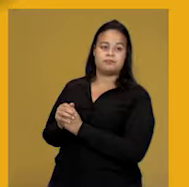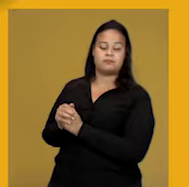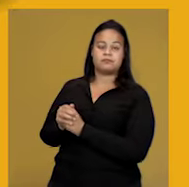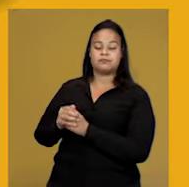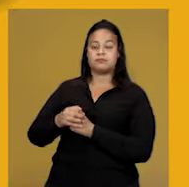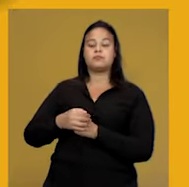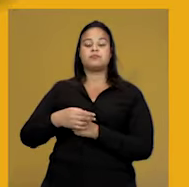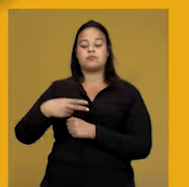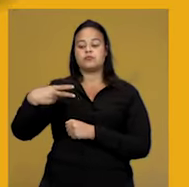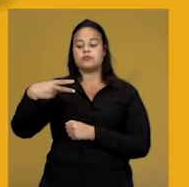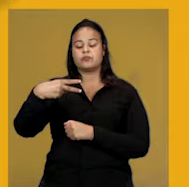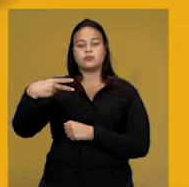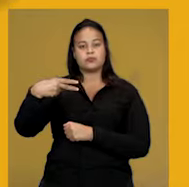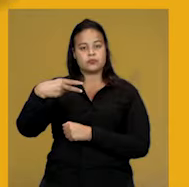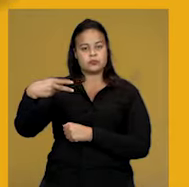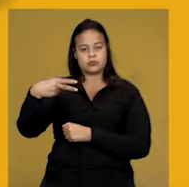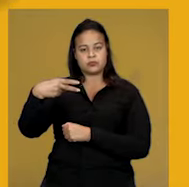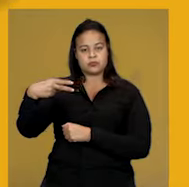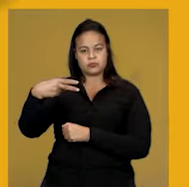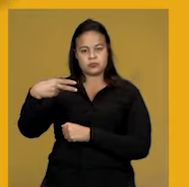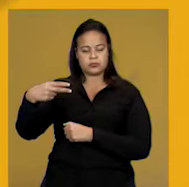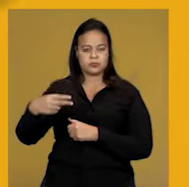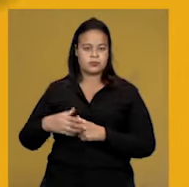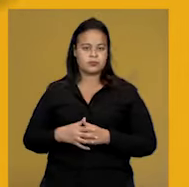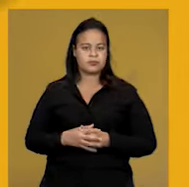elétrons compartilhados por um tracinho.